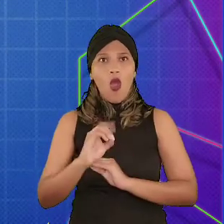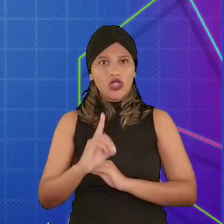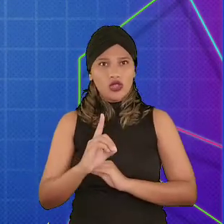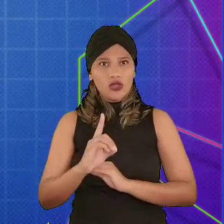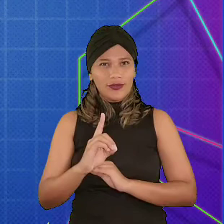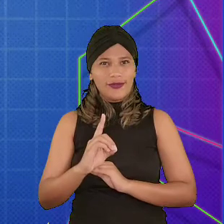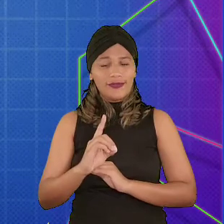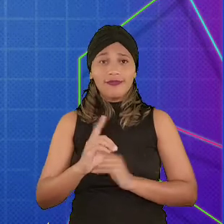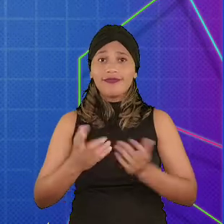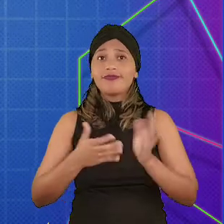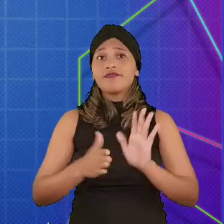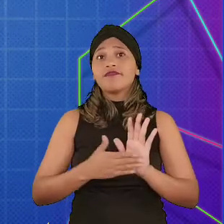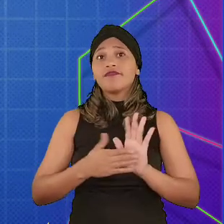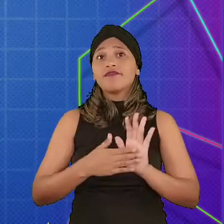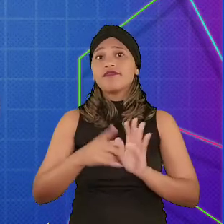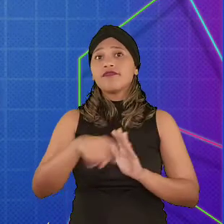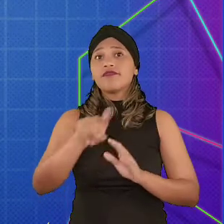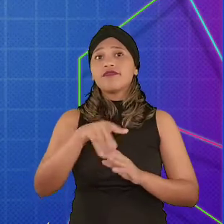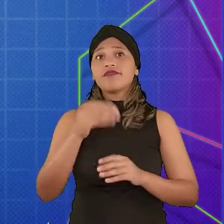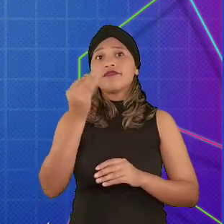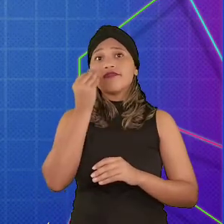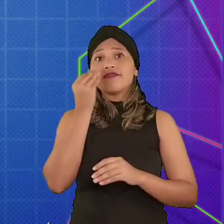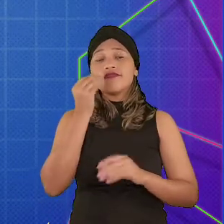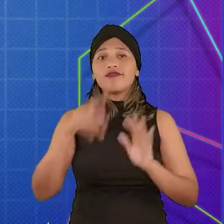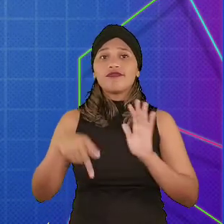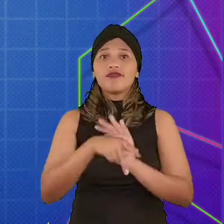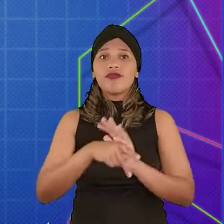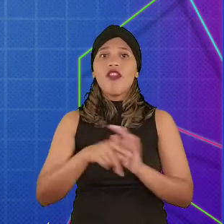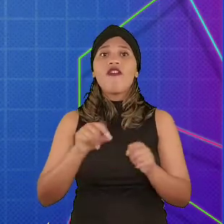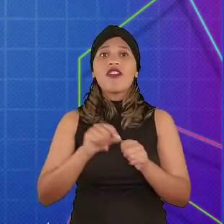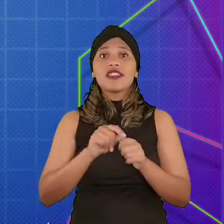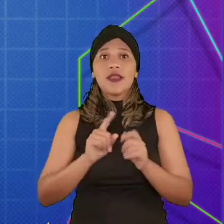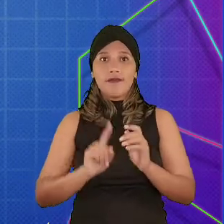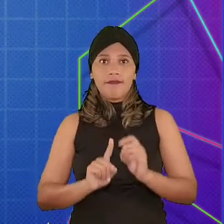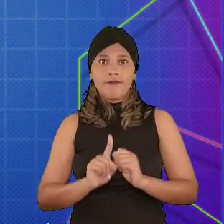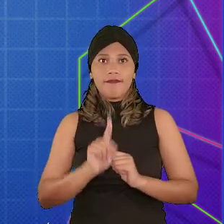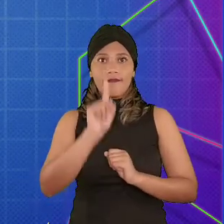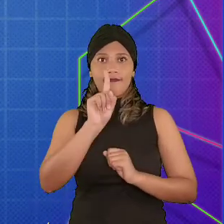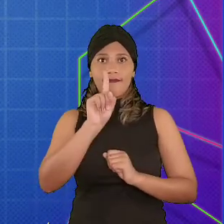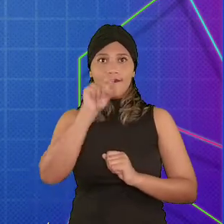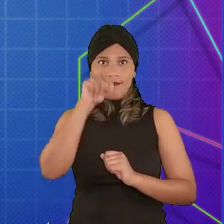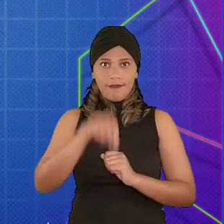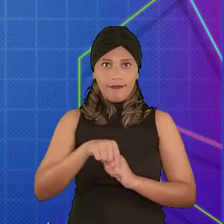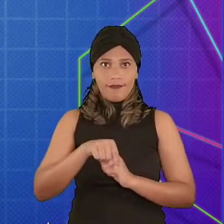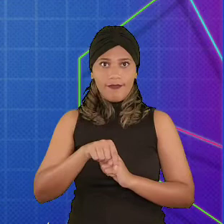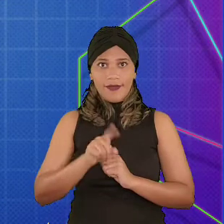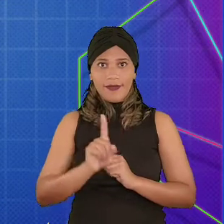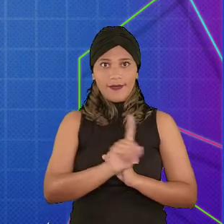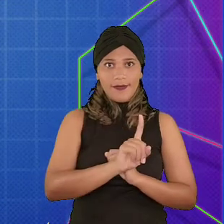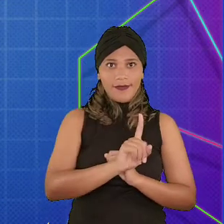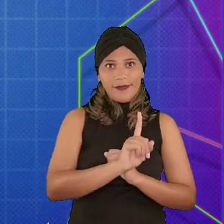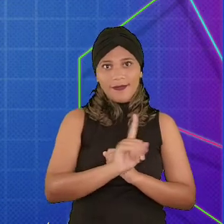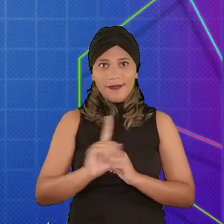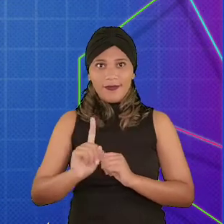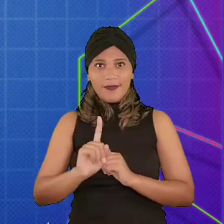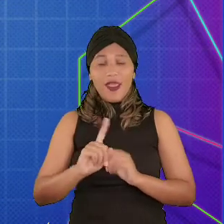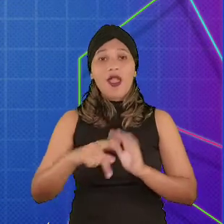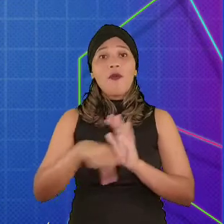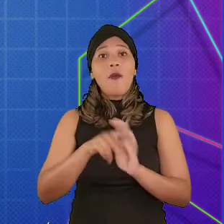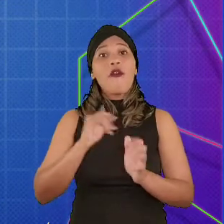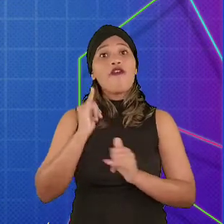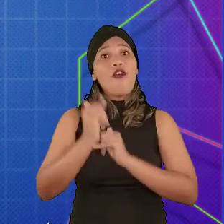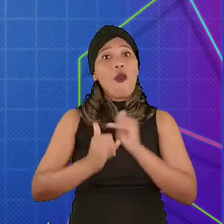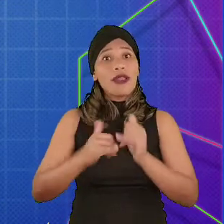funcionar a criação de códigos no escrete eu queria propor que vocês tentassem fazer o nosso personagem andar para cima para baixo para a direita